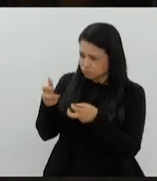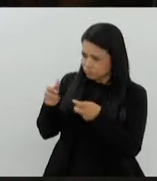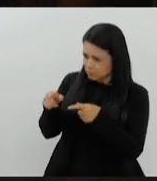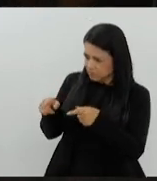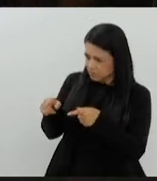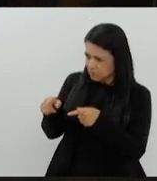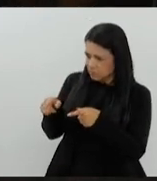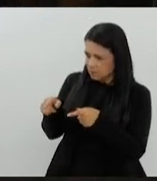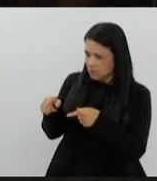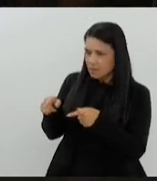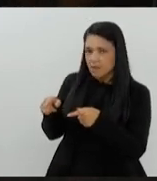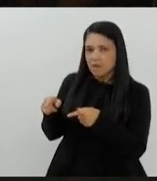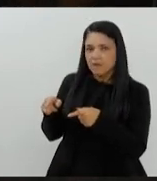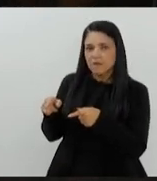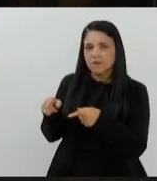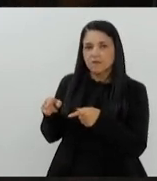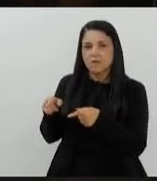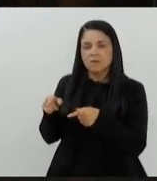mas